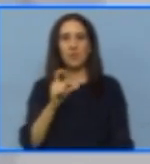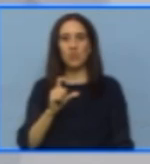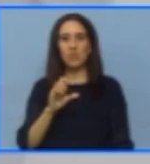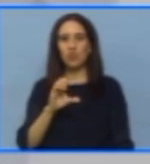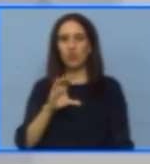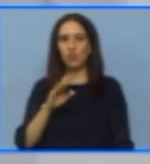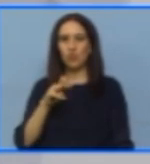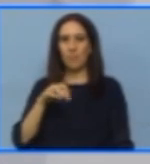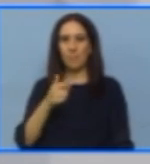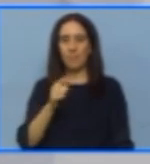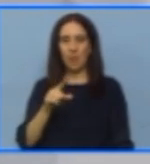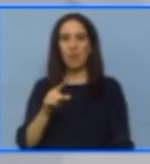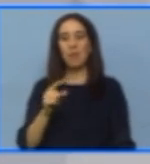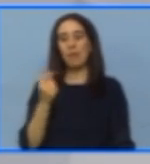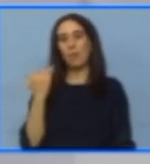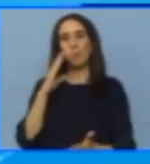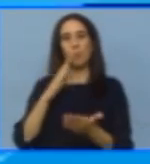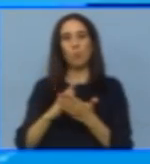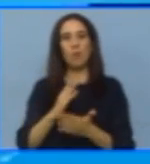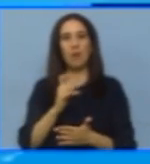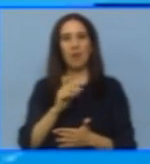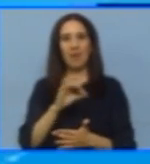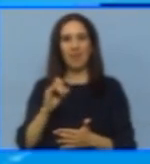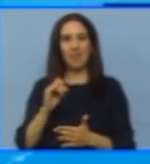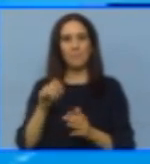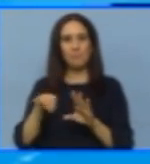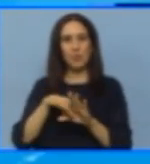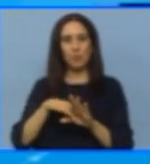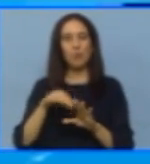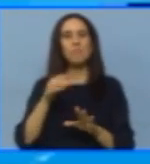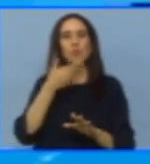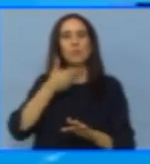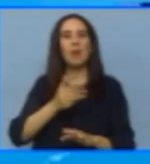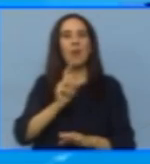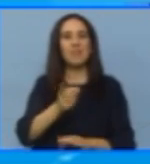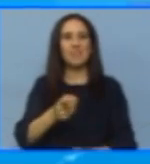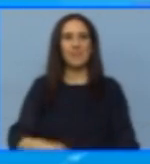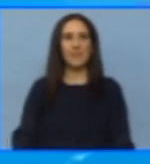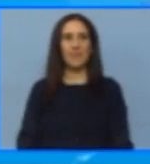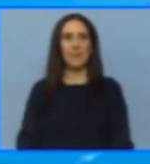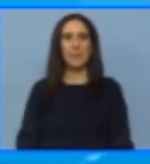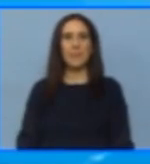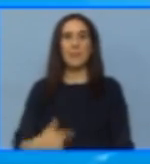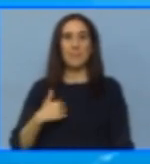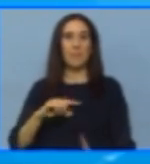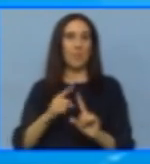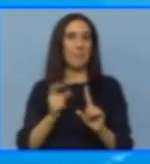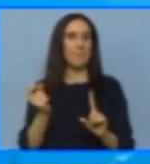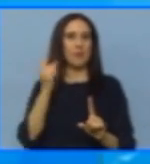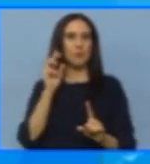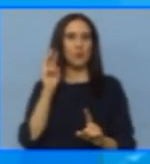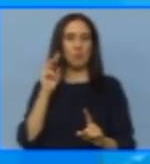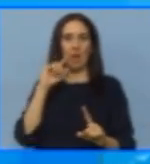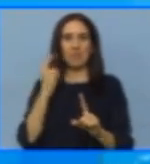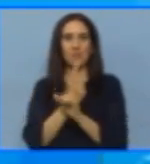participou no último ACANAC, não é, que aconteceu. Que experiência foi essa? Sim, para mim foi no meu primeiro ano nos escuteiros, portanto foi uma coisa